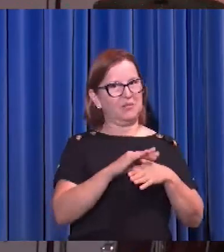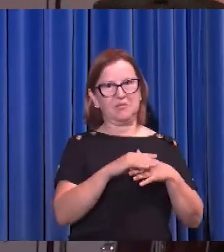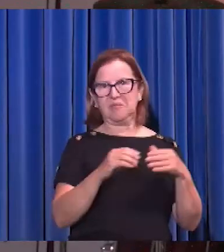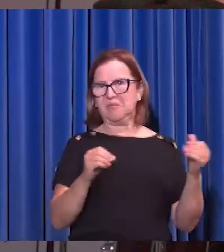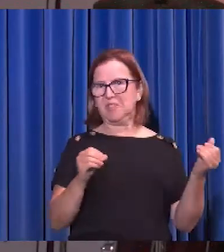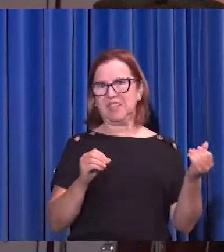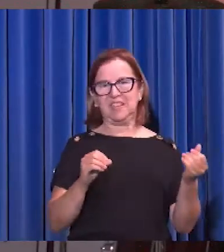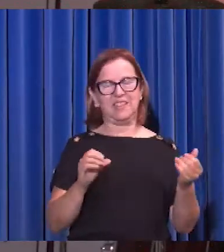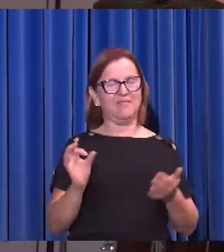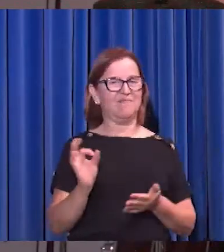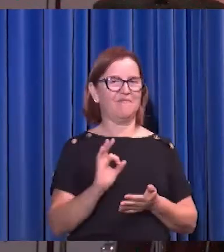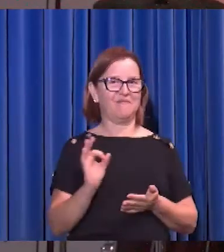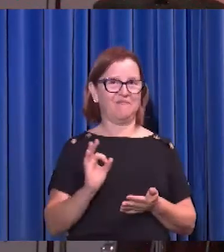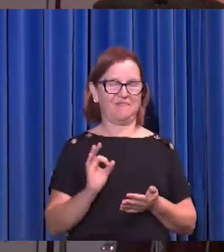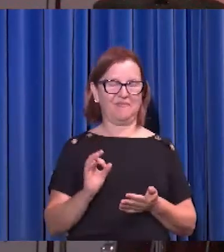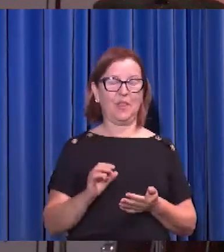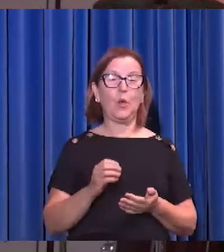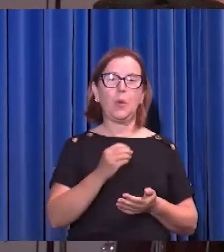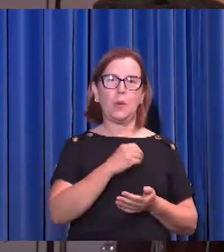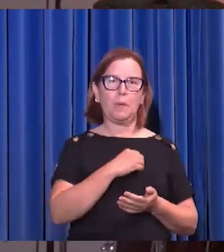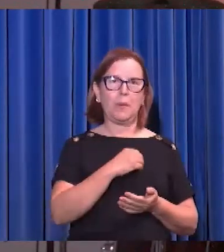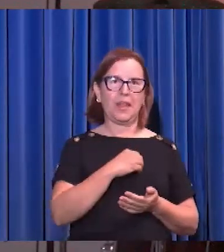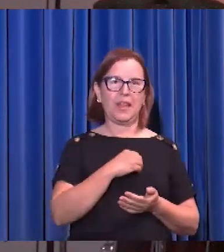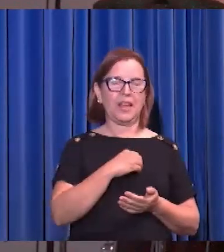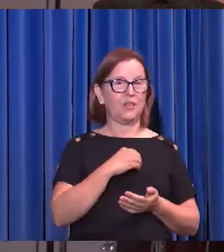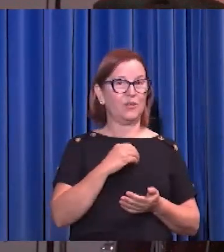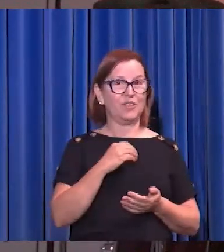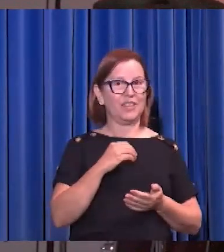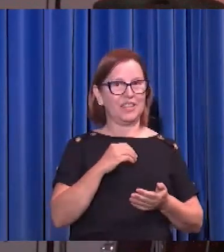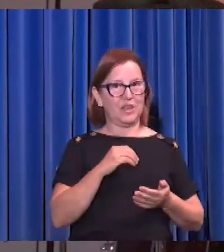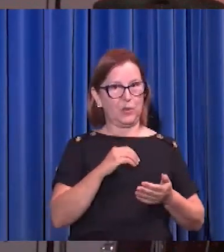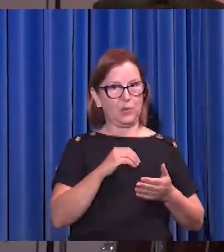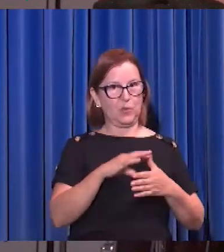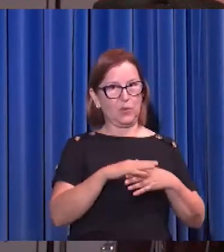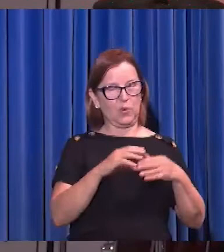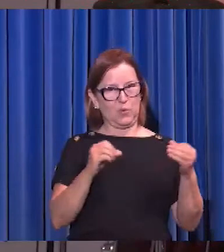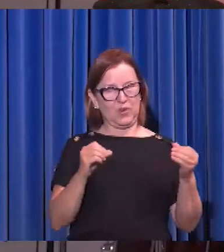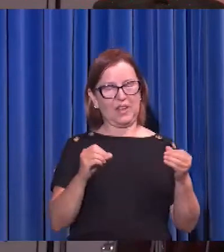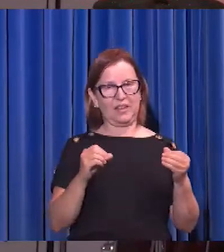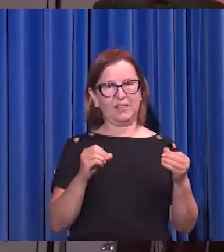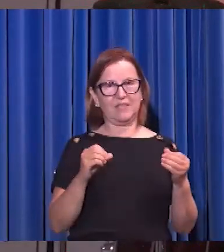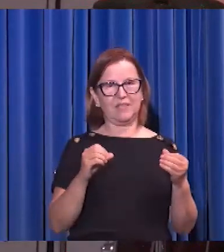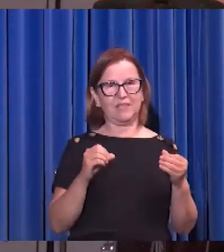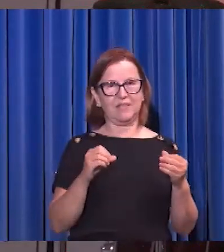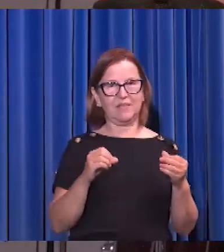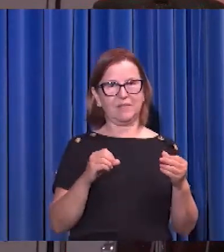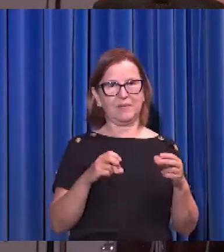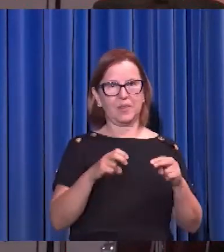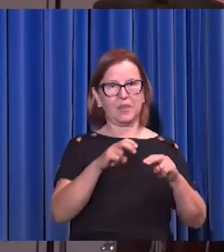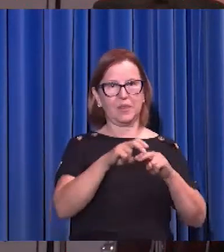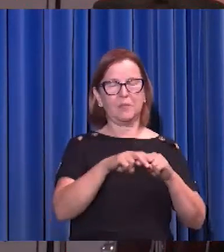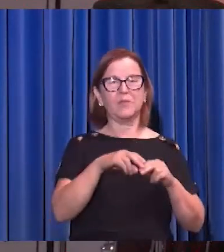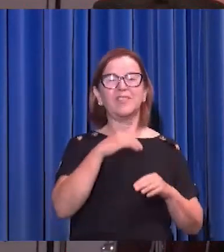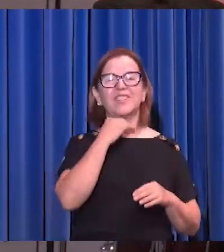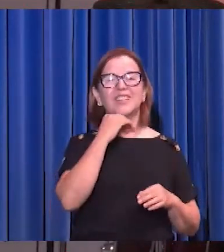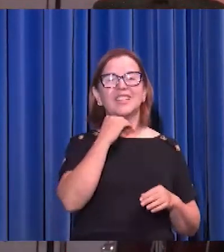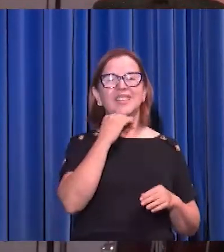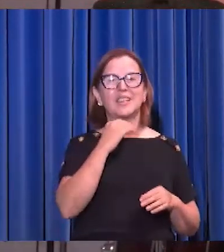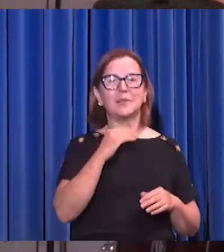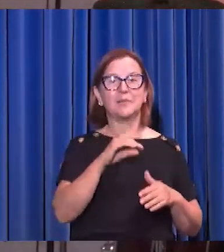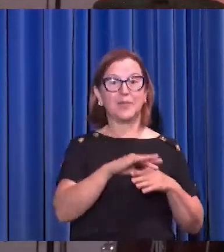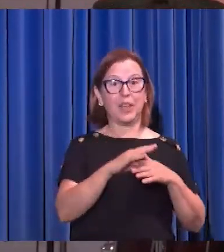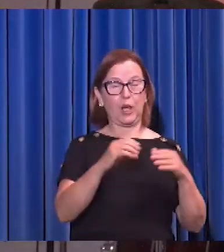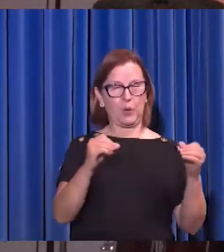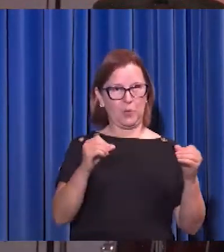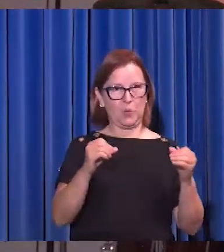O pecado não é curado, que eu estou querendo dizer aqui, por organismo social. A cura do aguilhão do